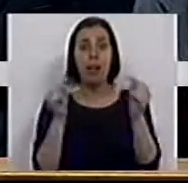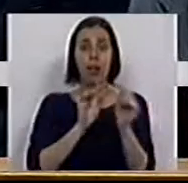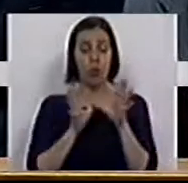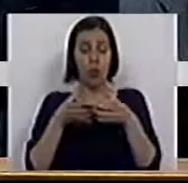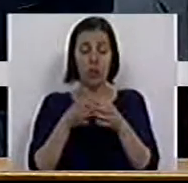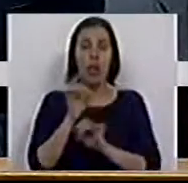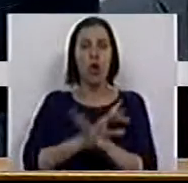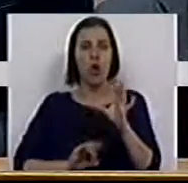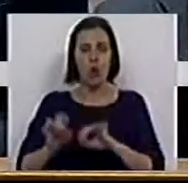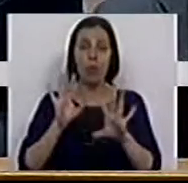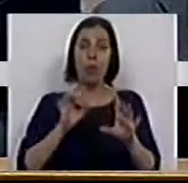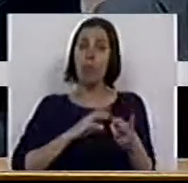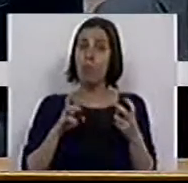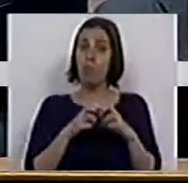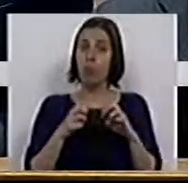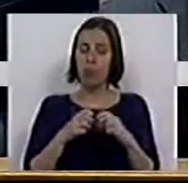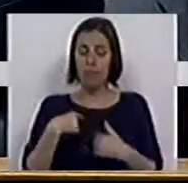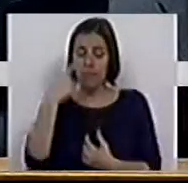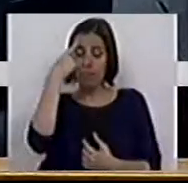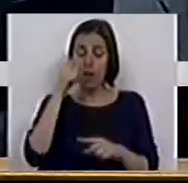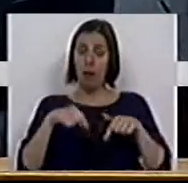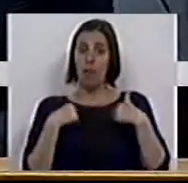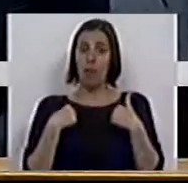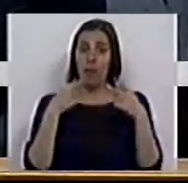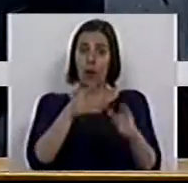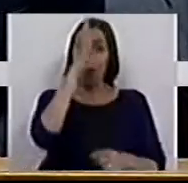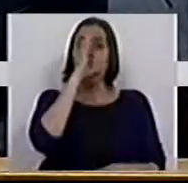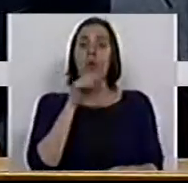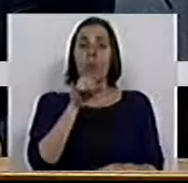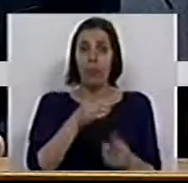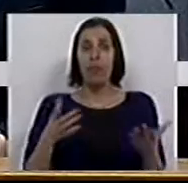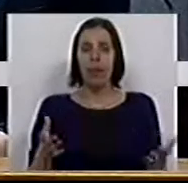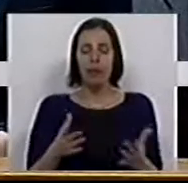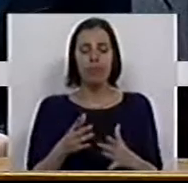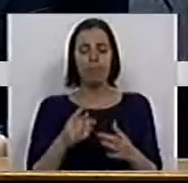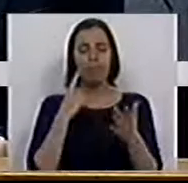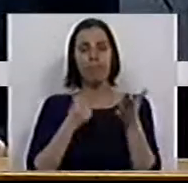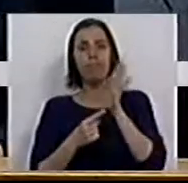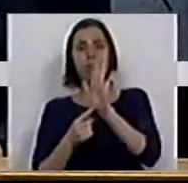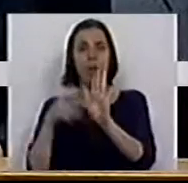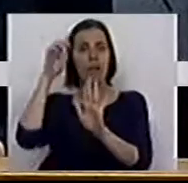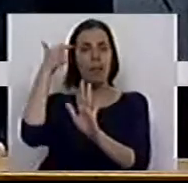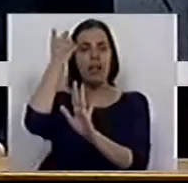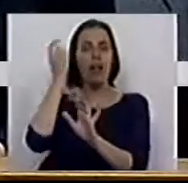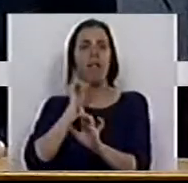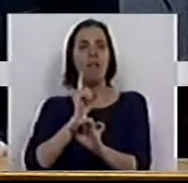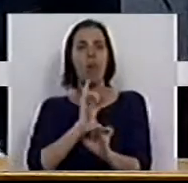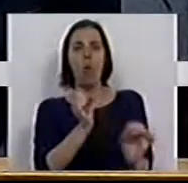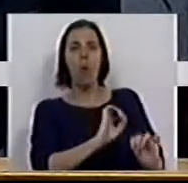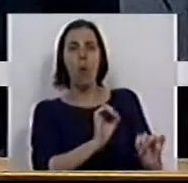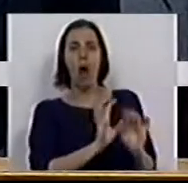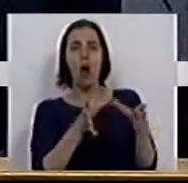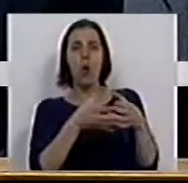Conselho Europeu. O nosso problema é que é o próprio Governo a prestar contas a Berlim, desvalorizando